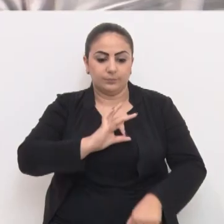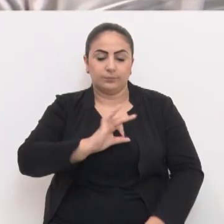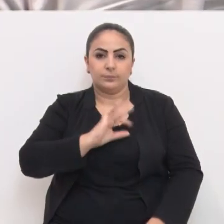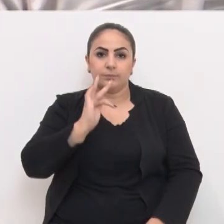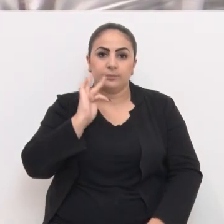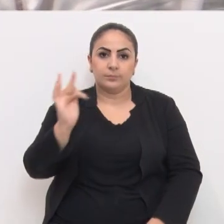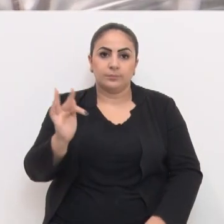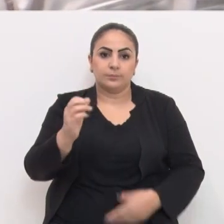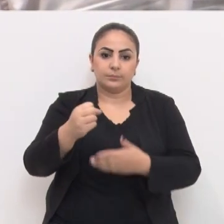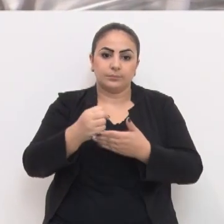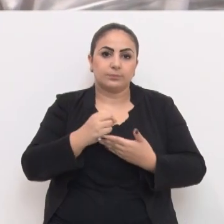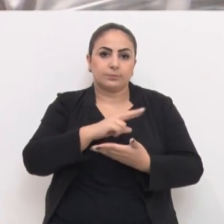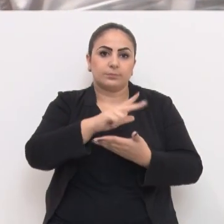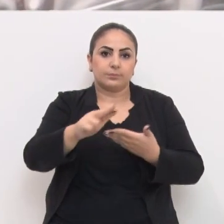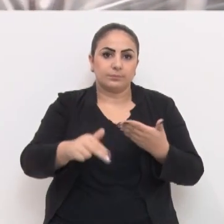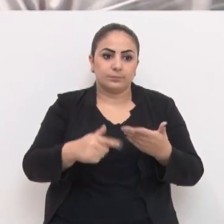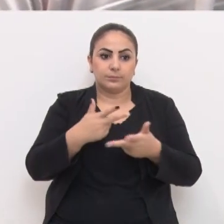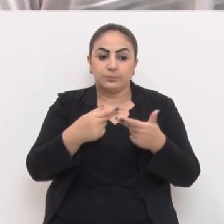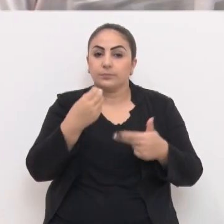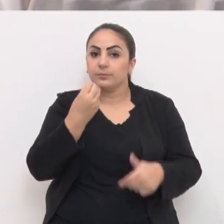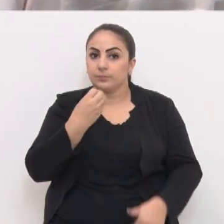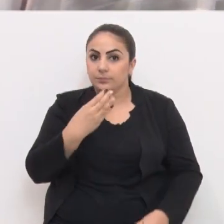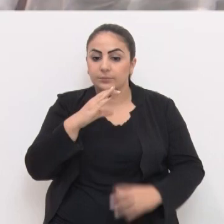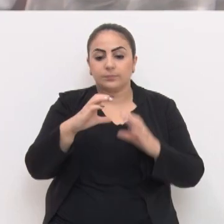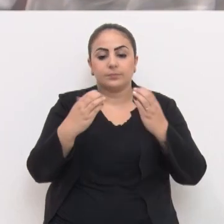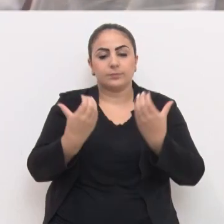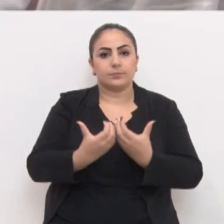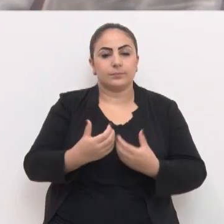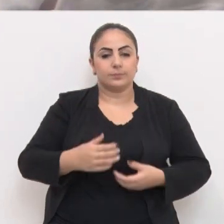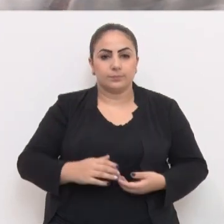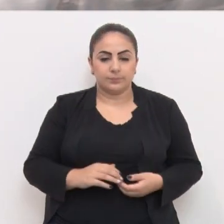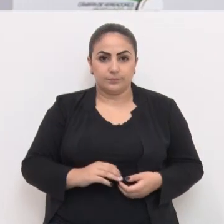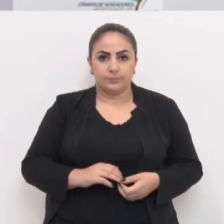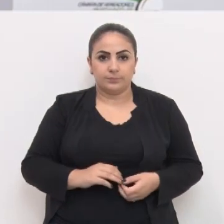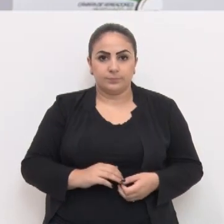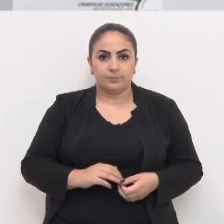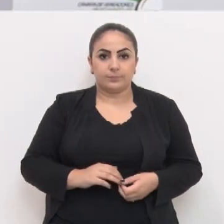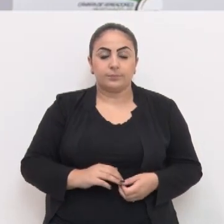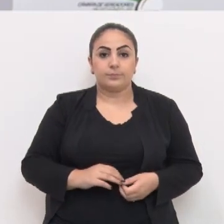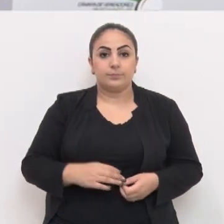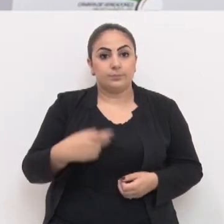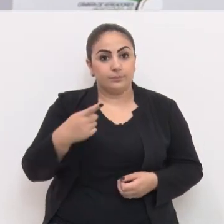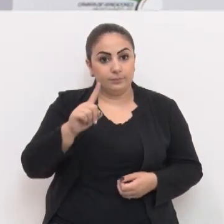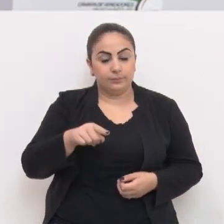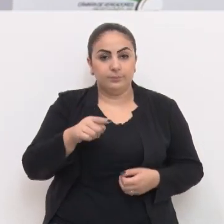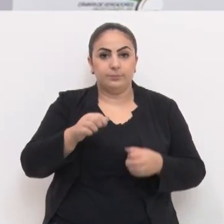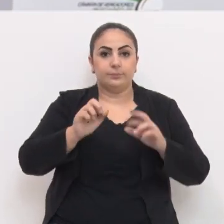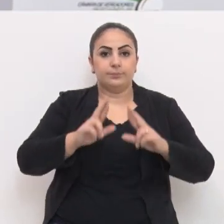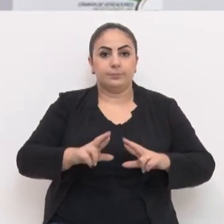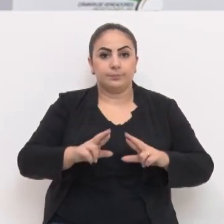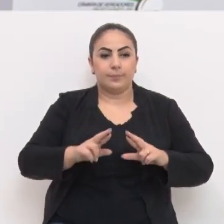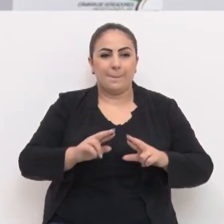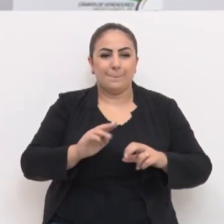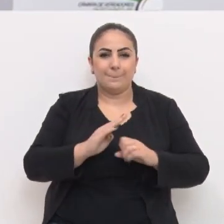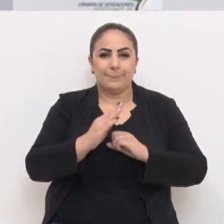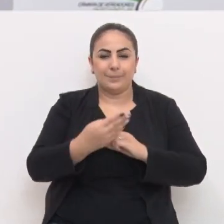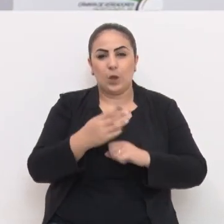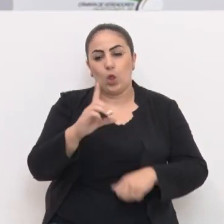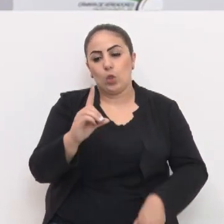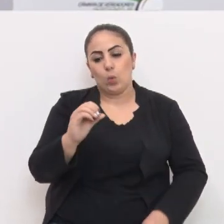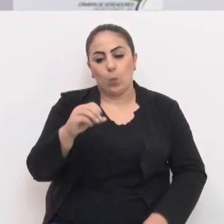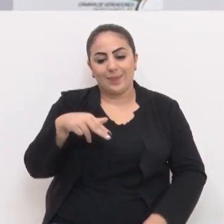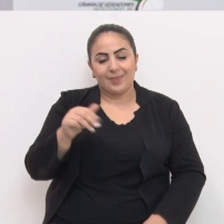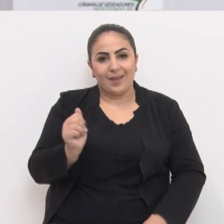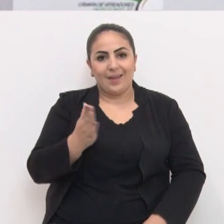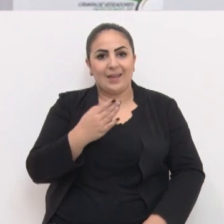Federal traria diversos benefícios à comunidade. É uma área lá na Vila Fátima, na Vila Dona Elisa, na